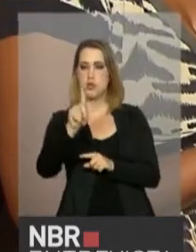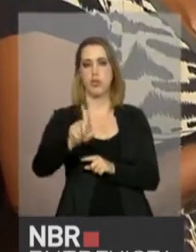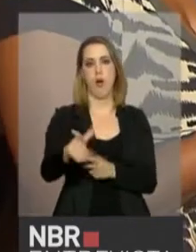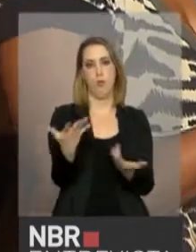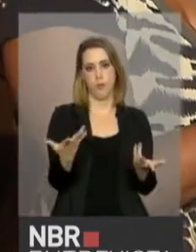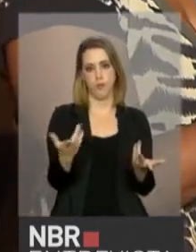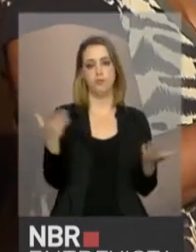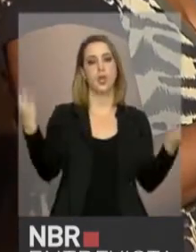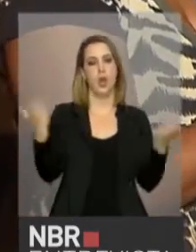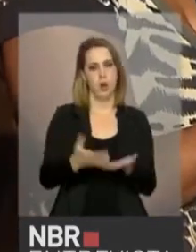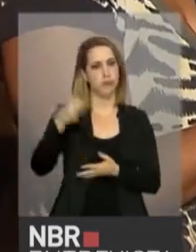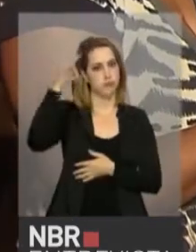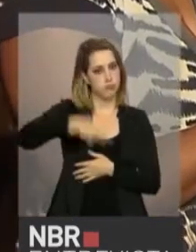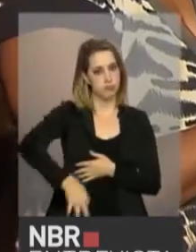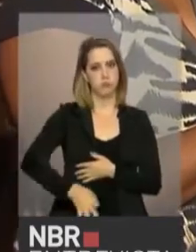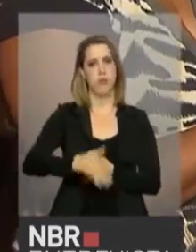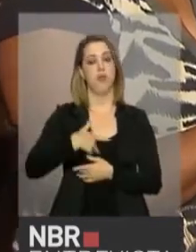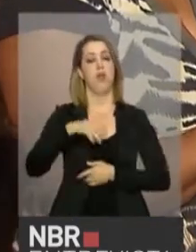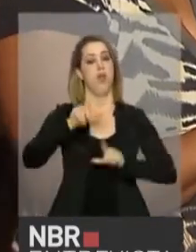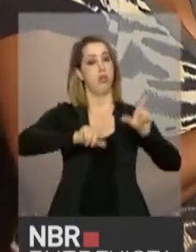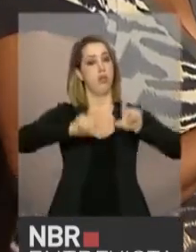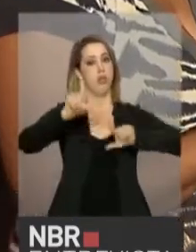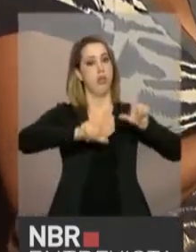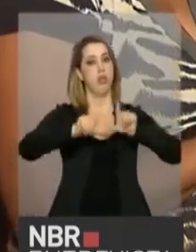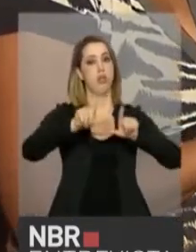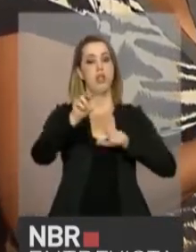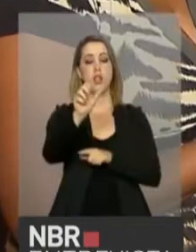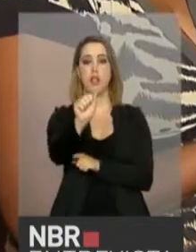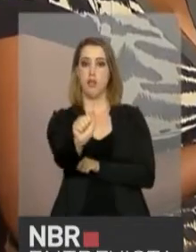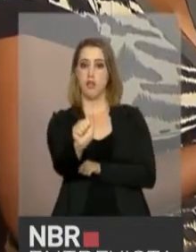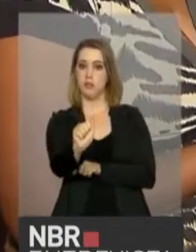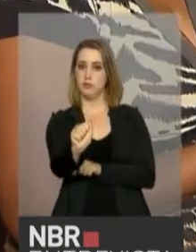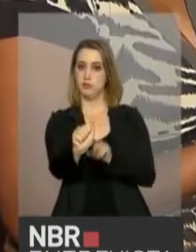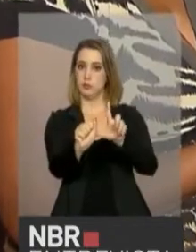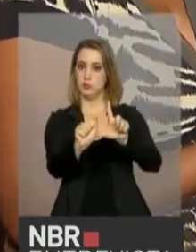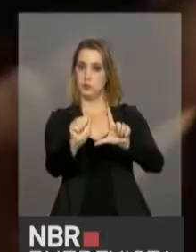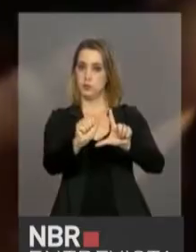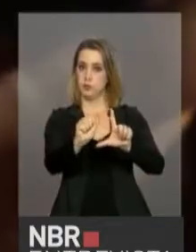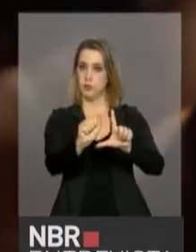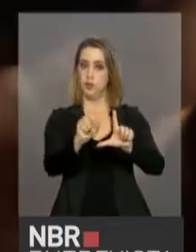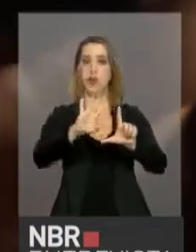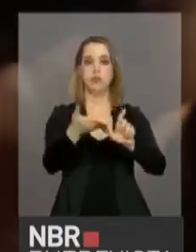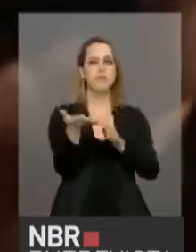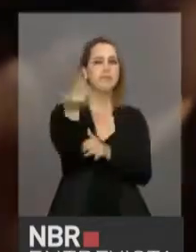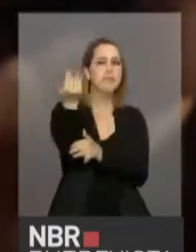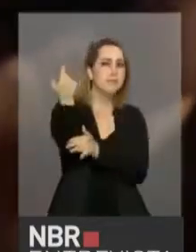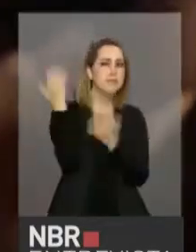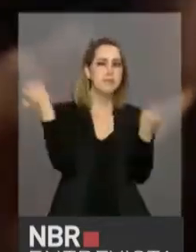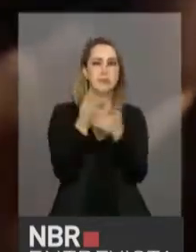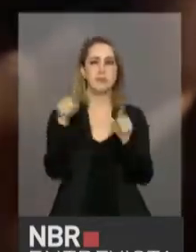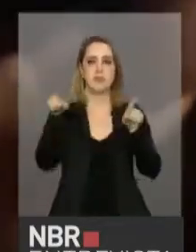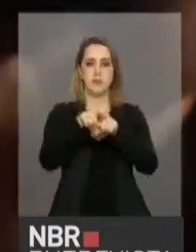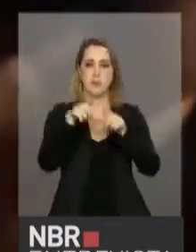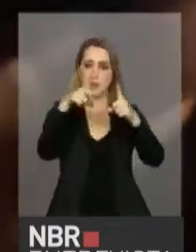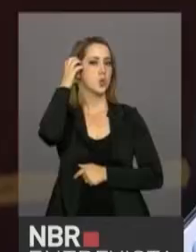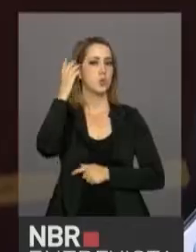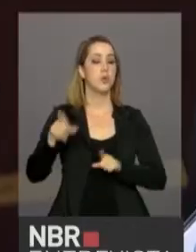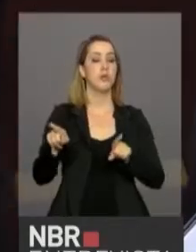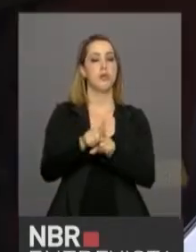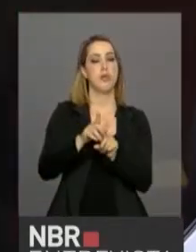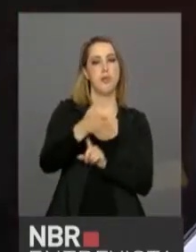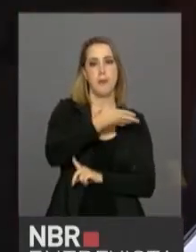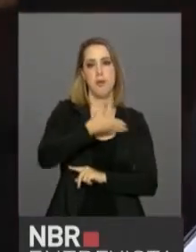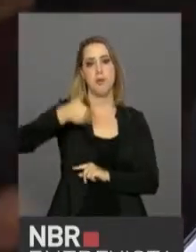Agora é pra valer. A TV analógica virou passado para os moradores do Distrito Federal e de 9 municípios do entorno de Brasília.